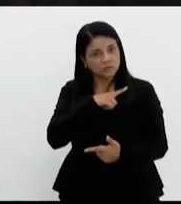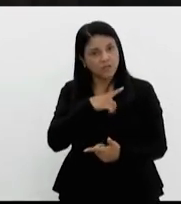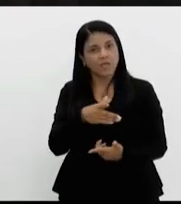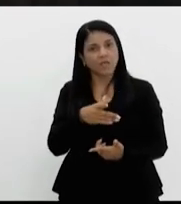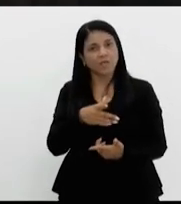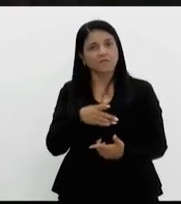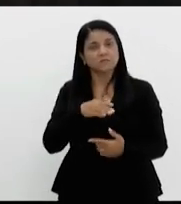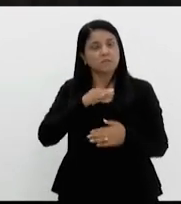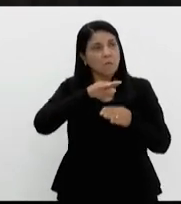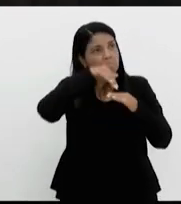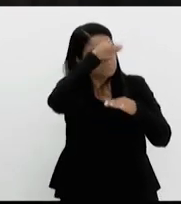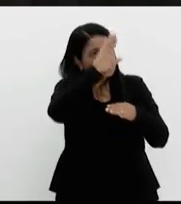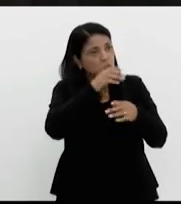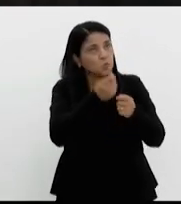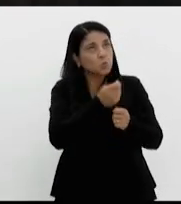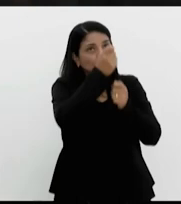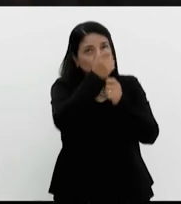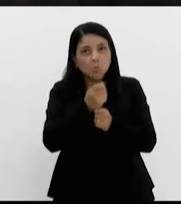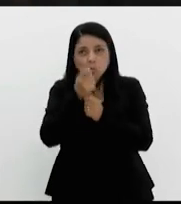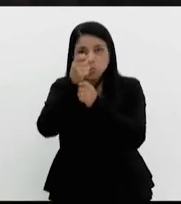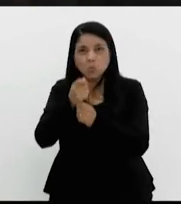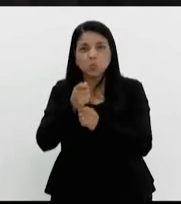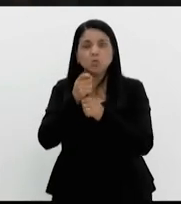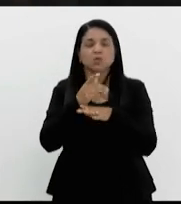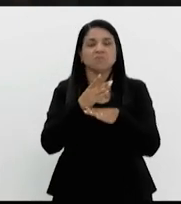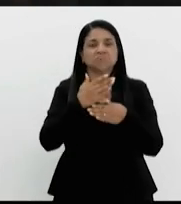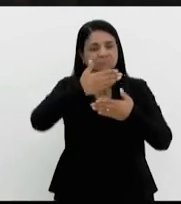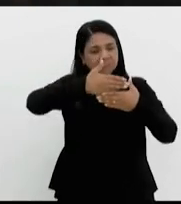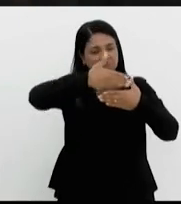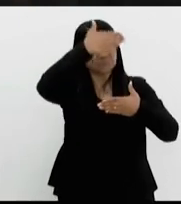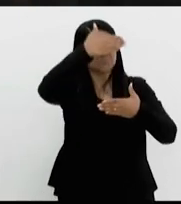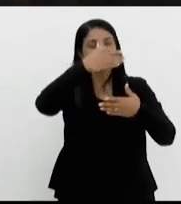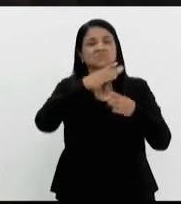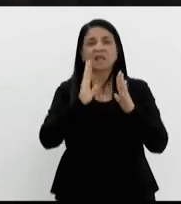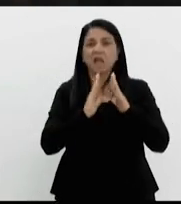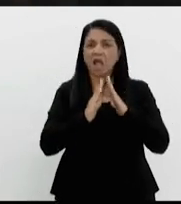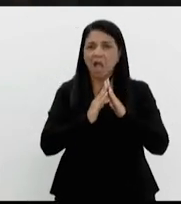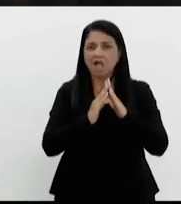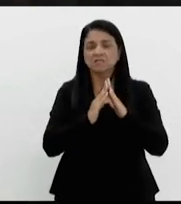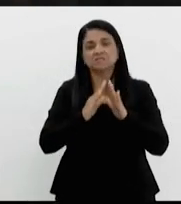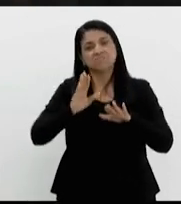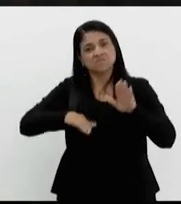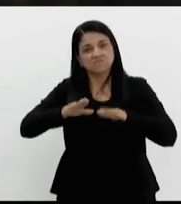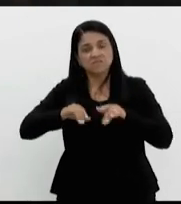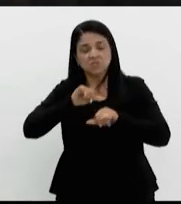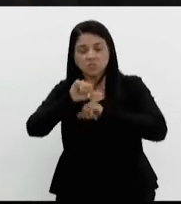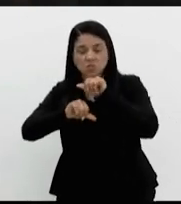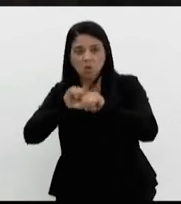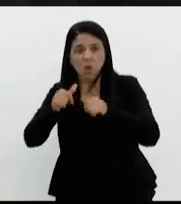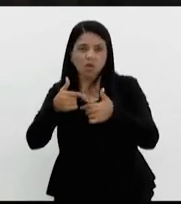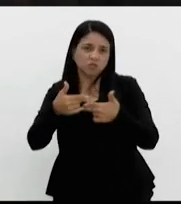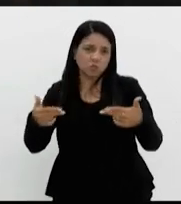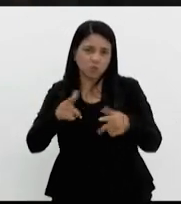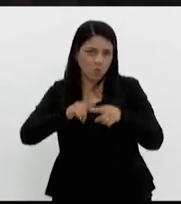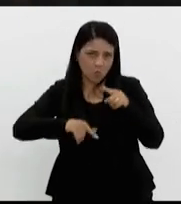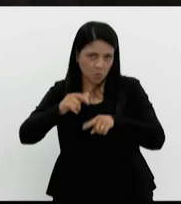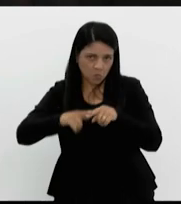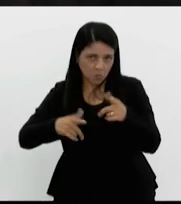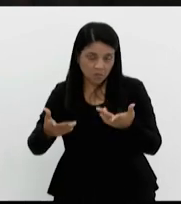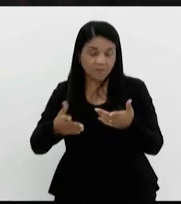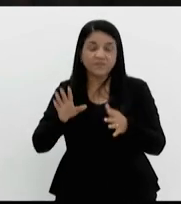vezes uma pintura de um lado que está estragada, a parede, e uma troca de algum equipamento. Por exemplo, o pessoal